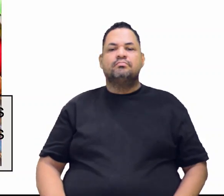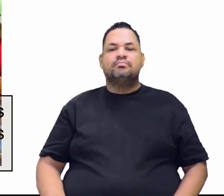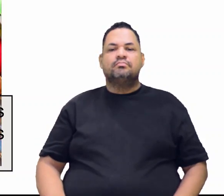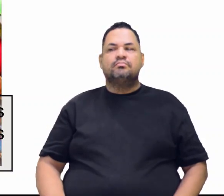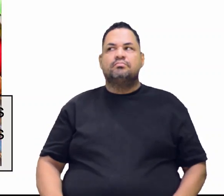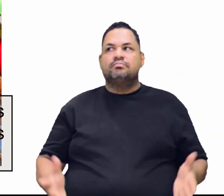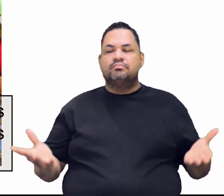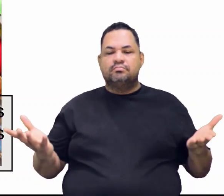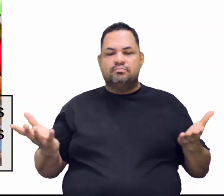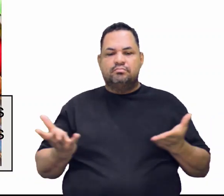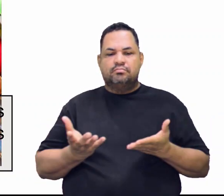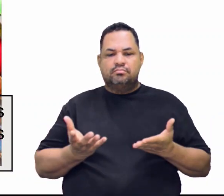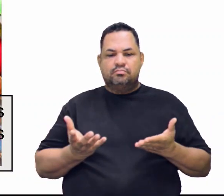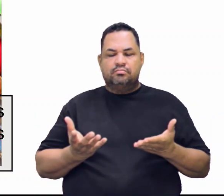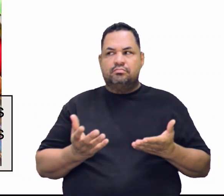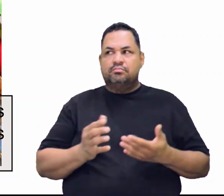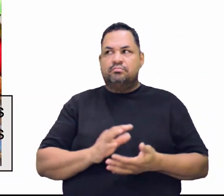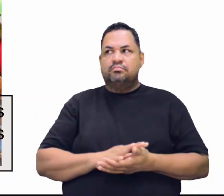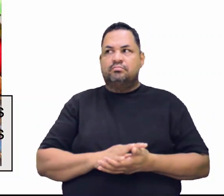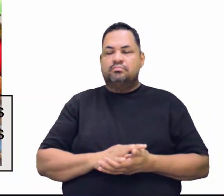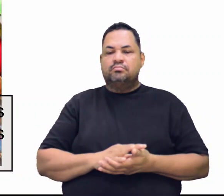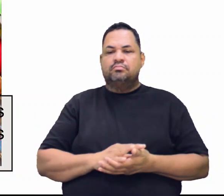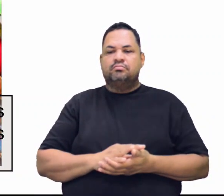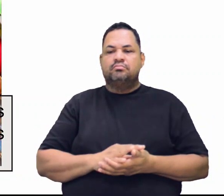aluno, agora